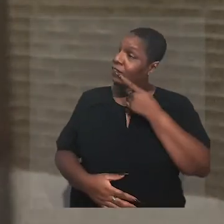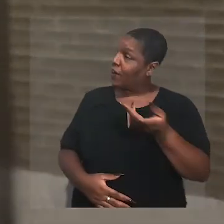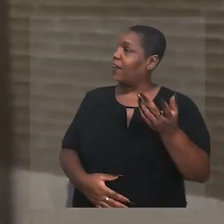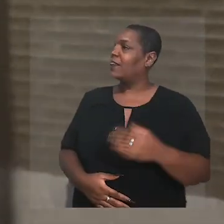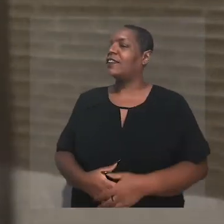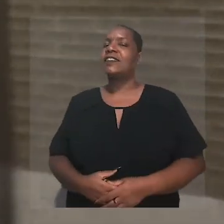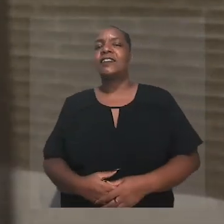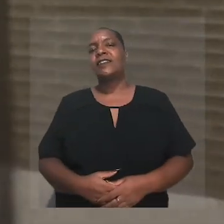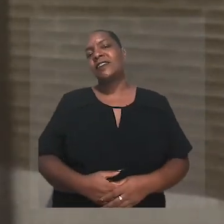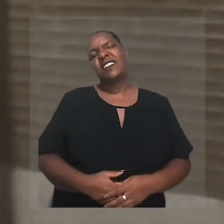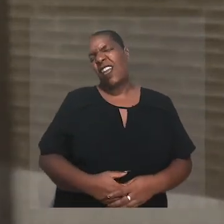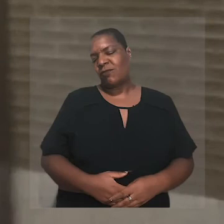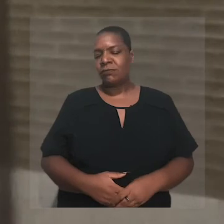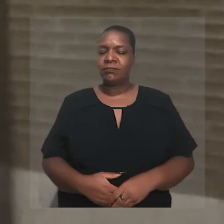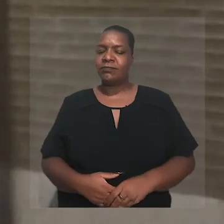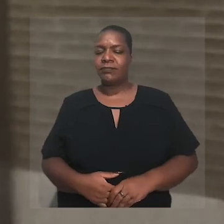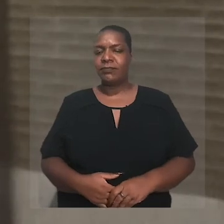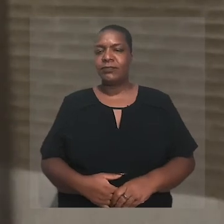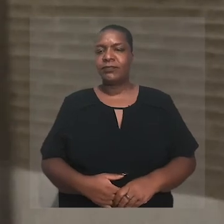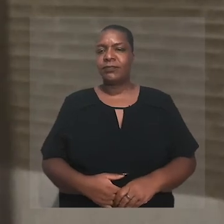Fala. Não.